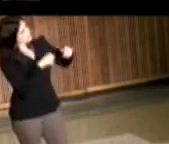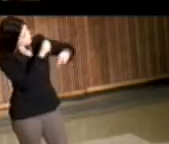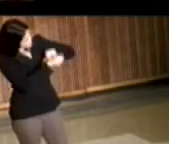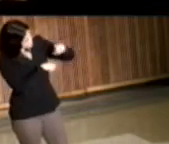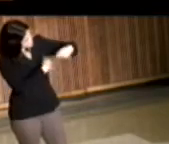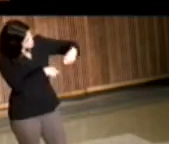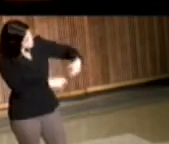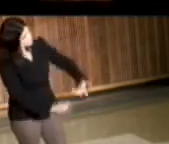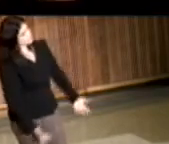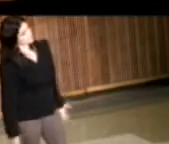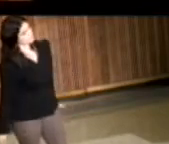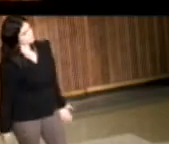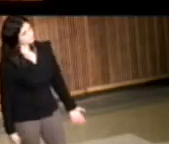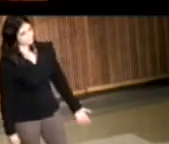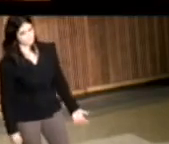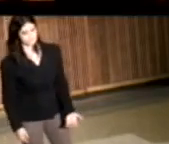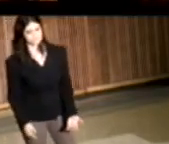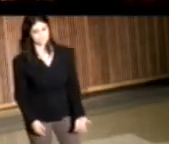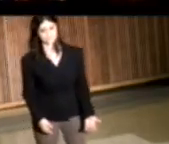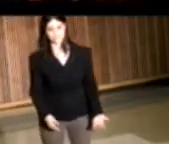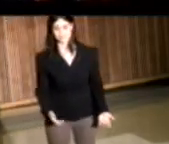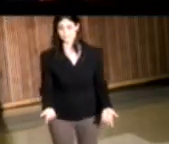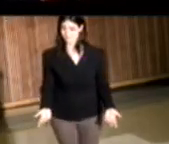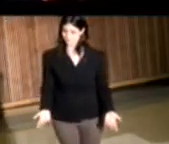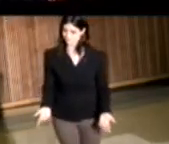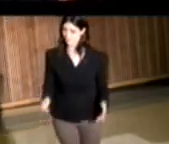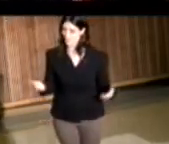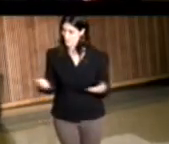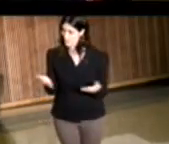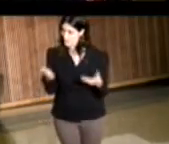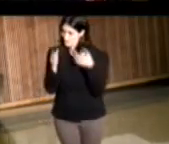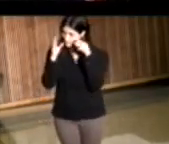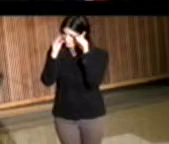vida. Nessa noite eu queria orar por você.